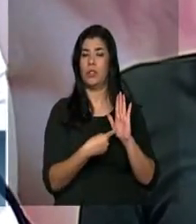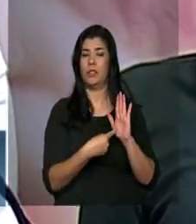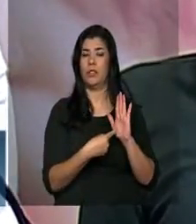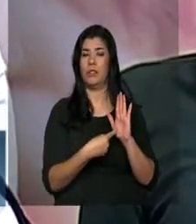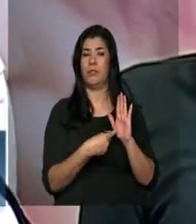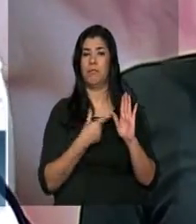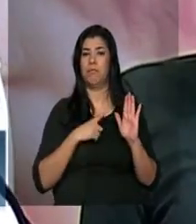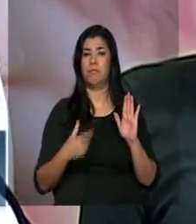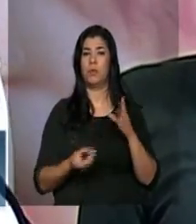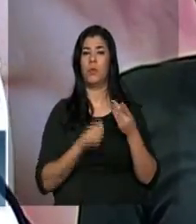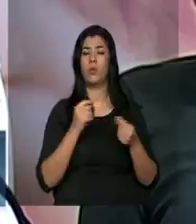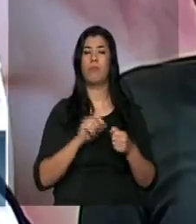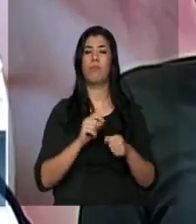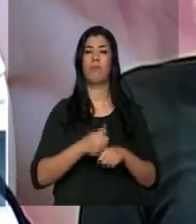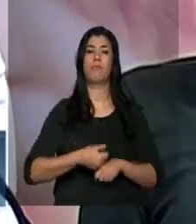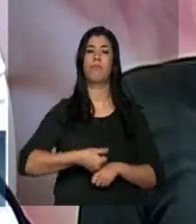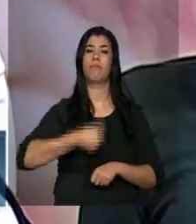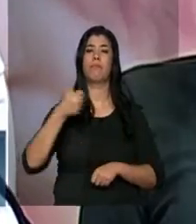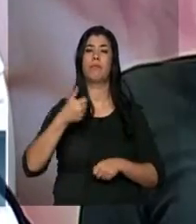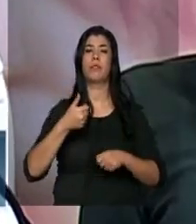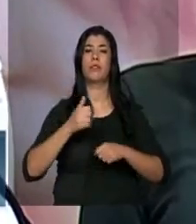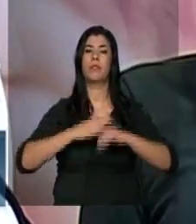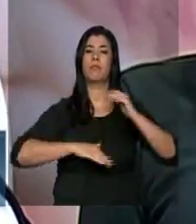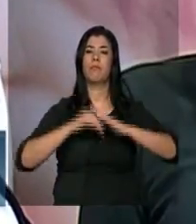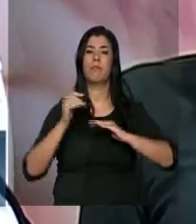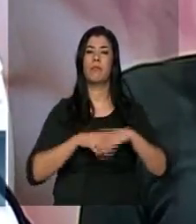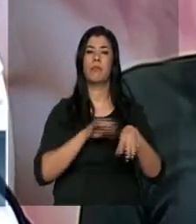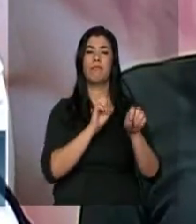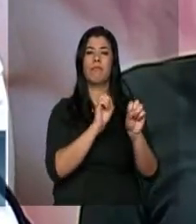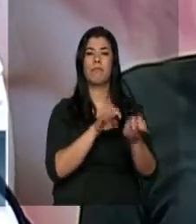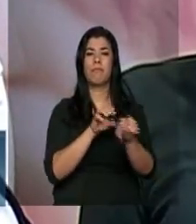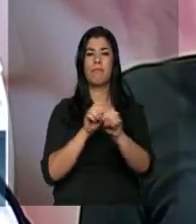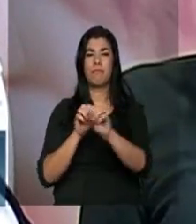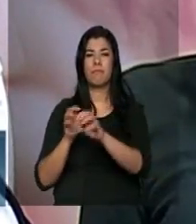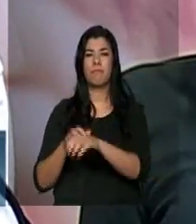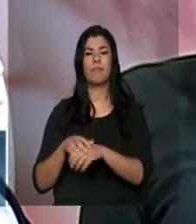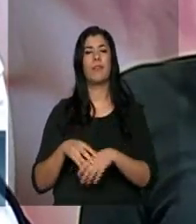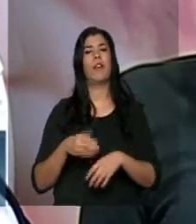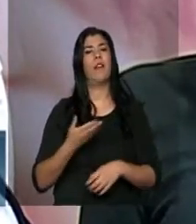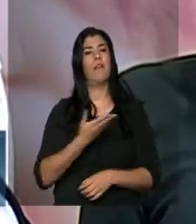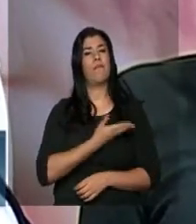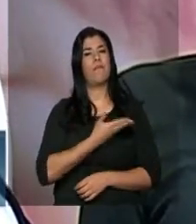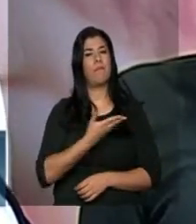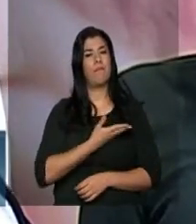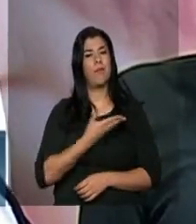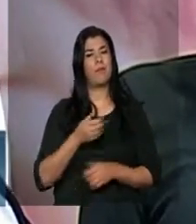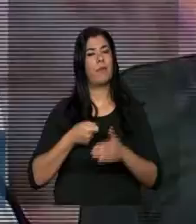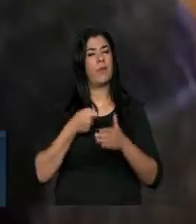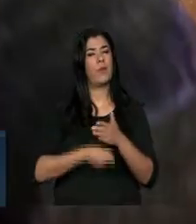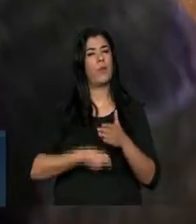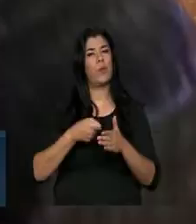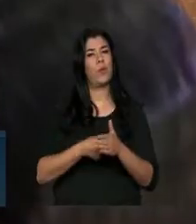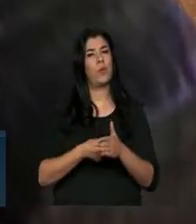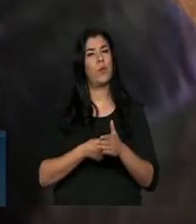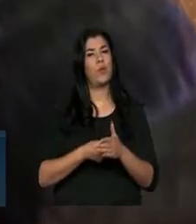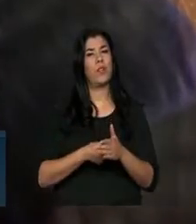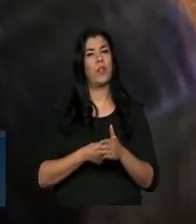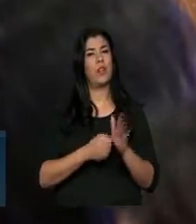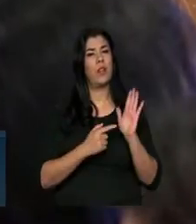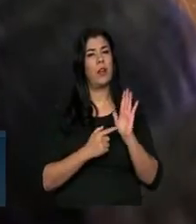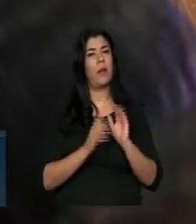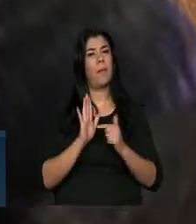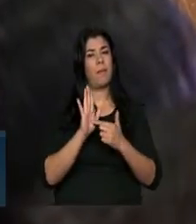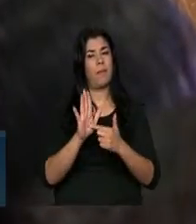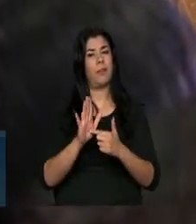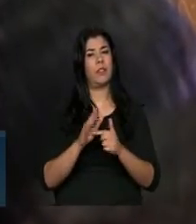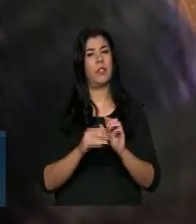não tem melhor forma de ensinar as nossos companheiros e companheiras, né, do que com atitude. Então, gostaria